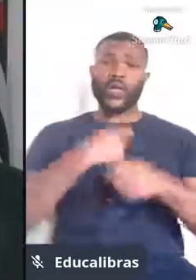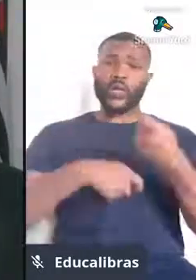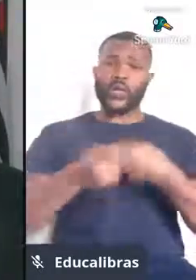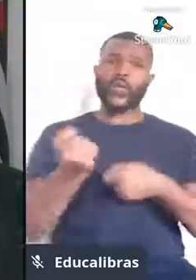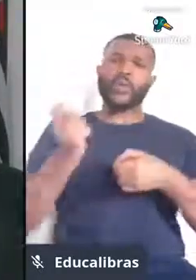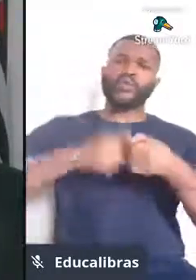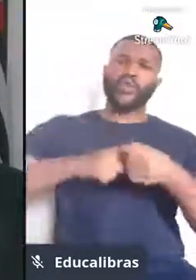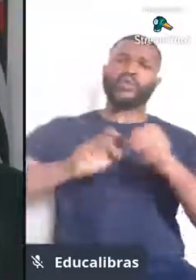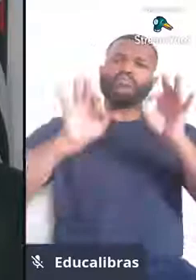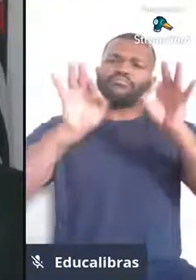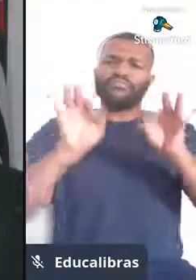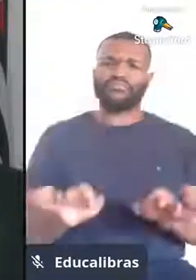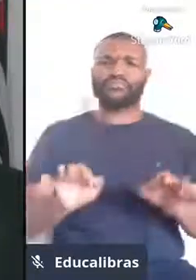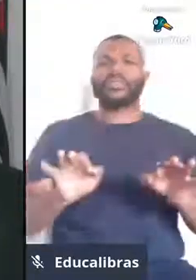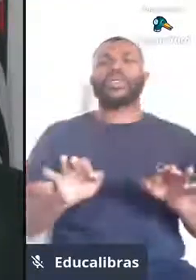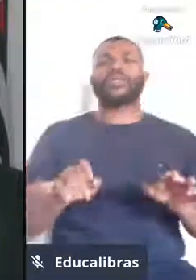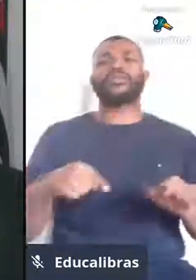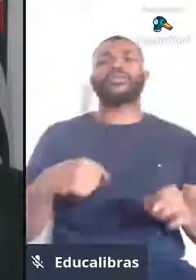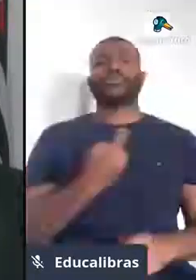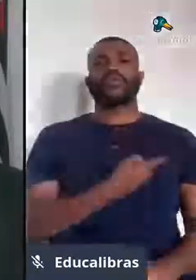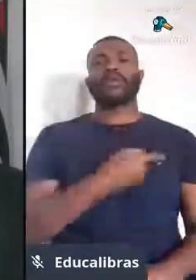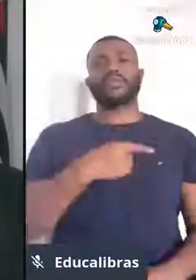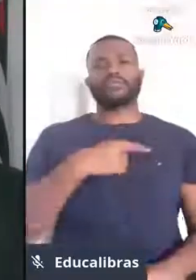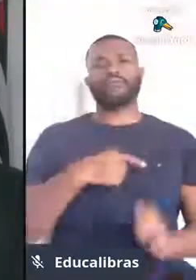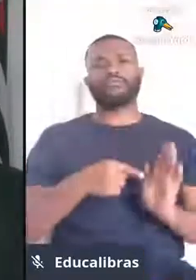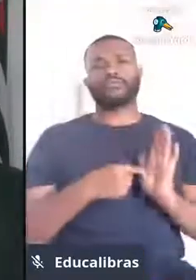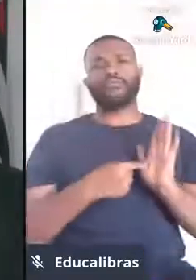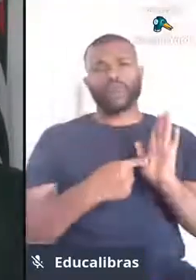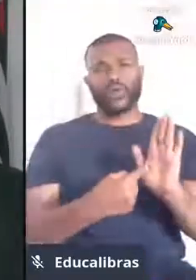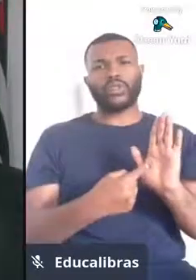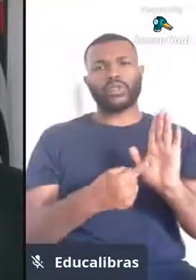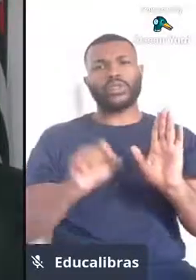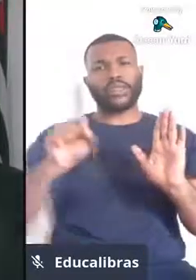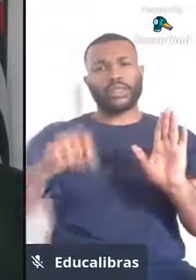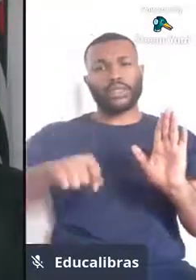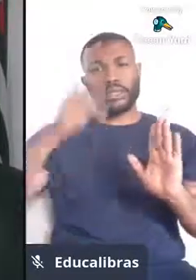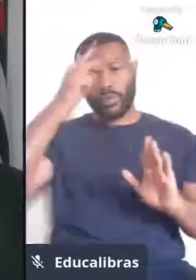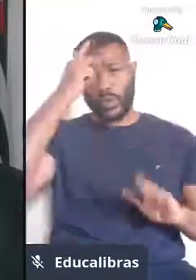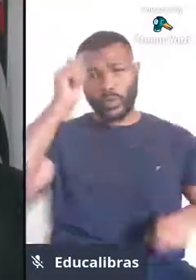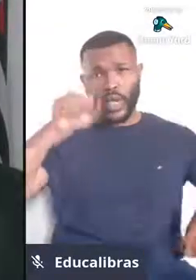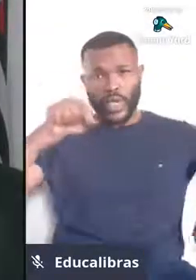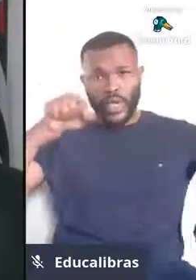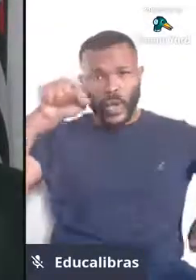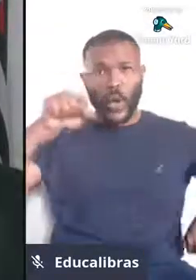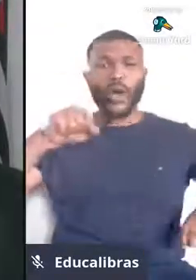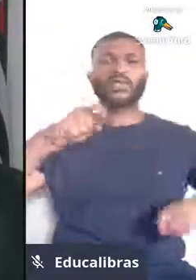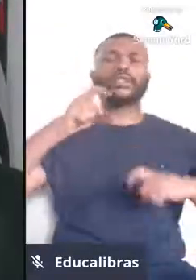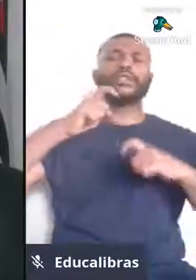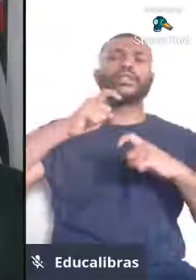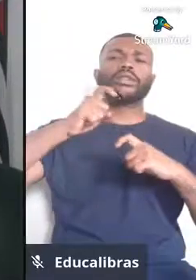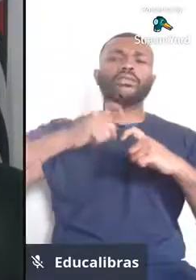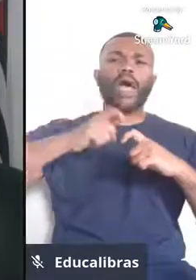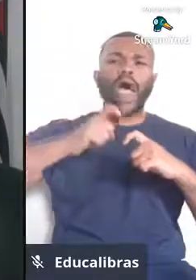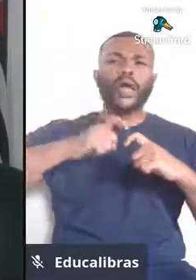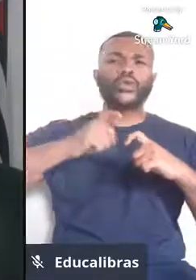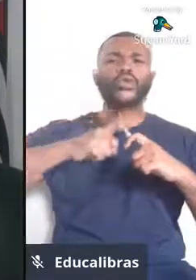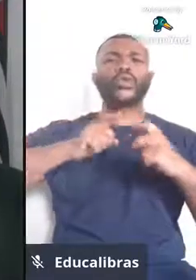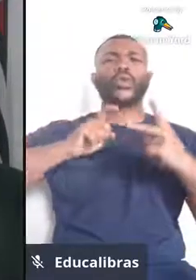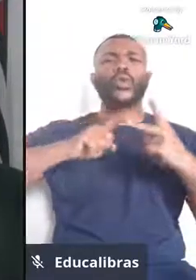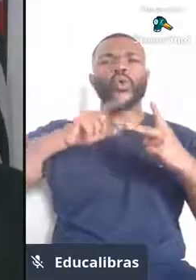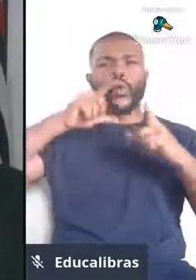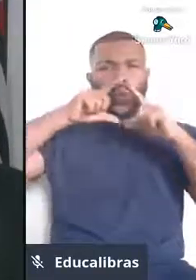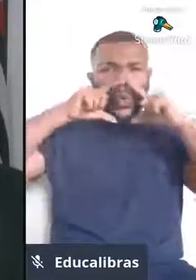direito. A gente tem aí o grande destaque, sim, para os heróis da saúde, para os médicos, para os enfermeiros,